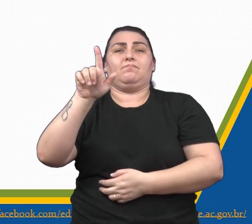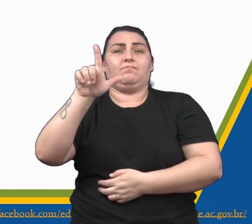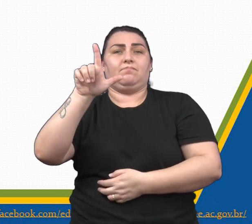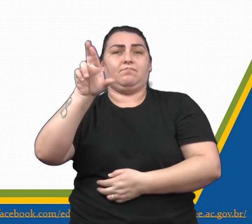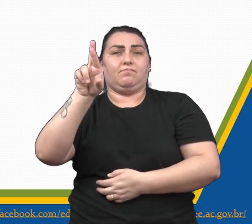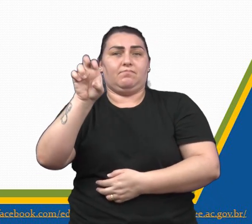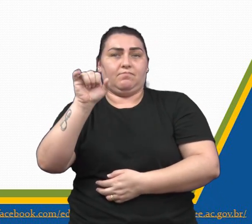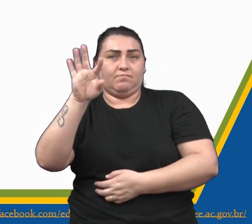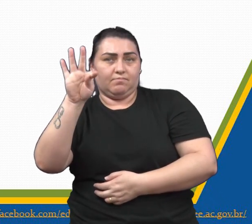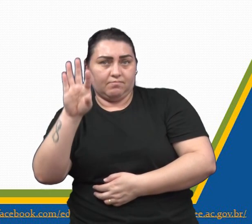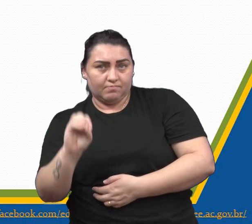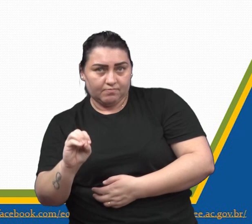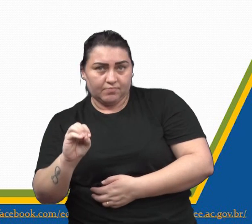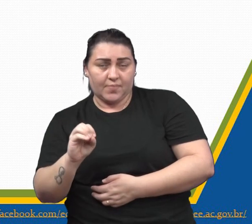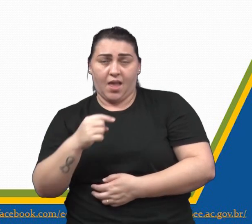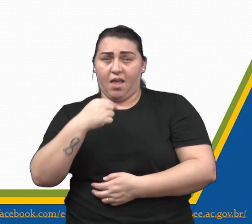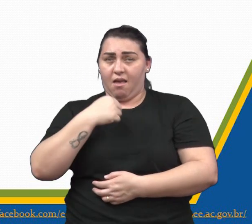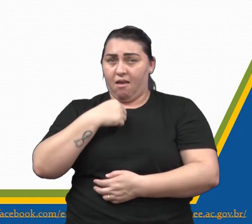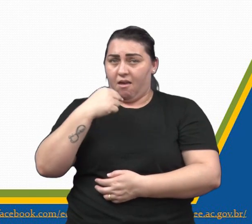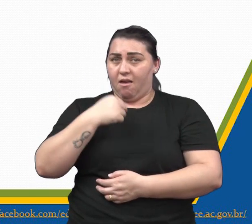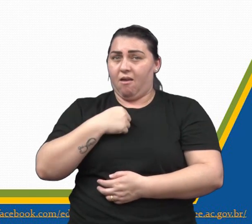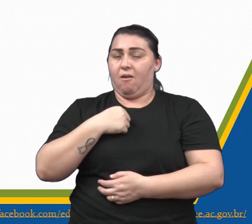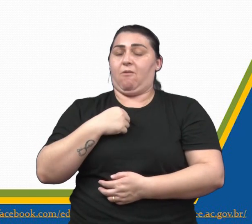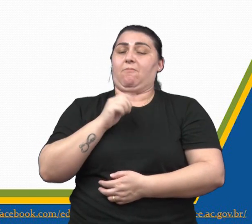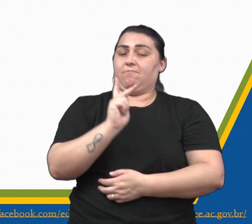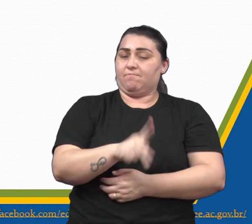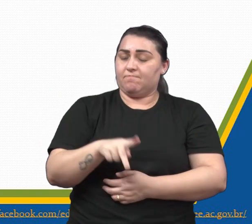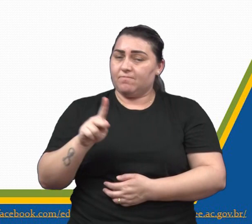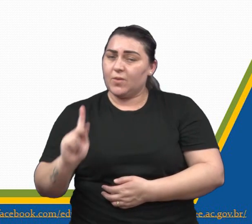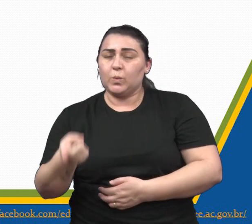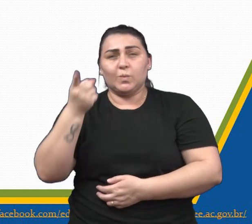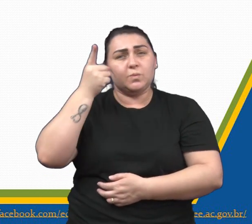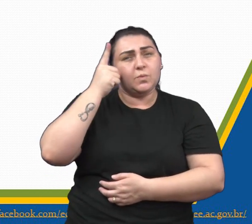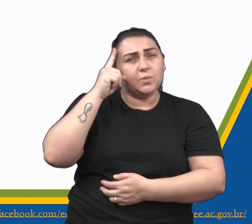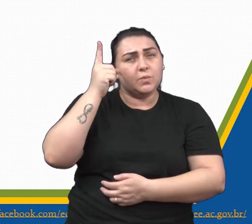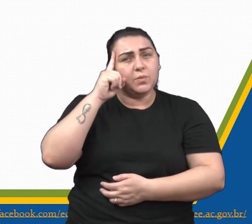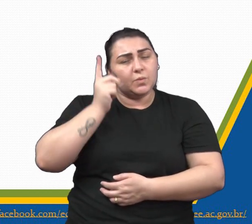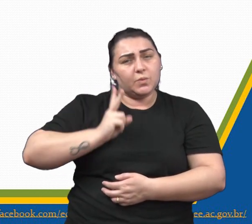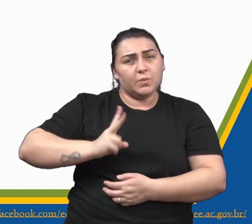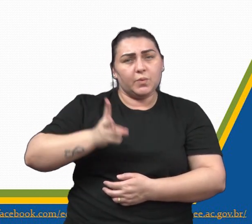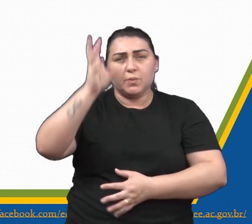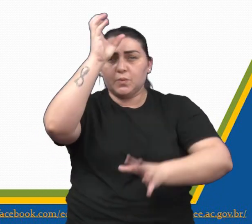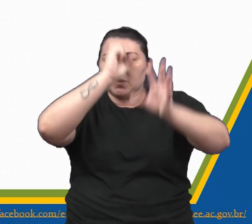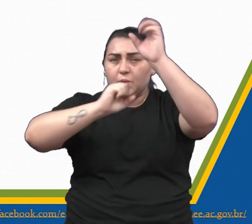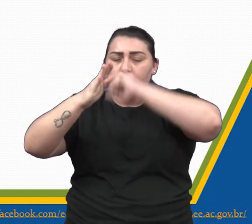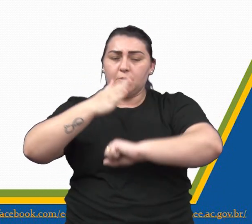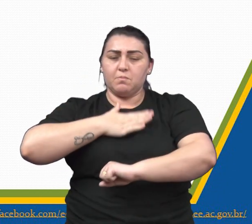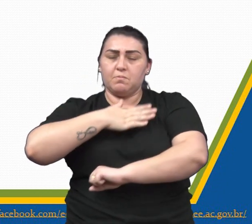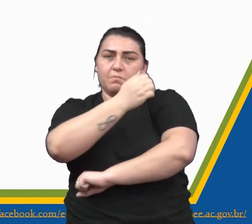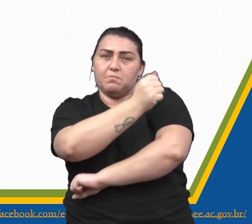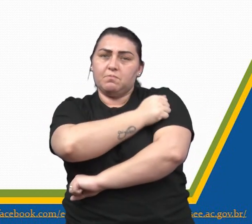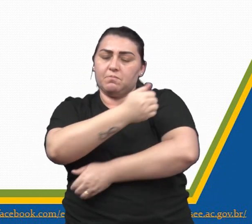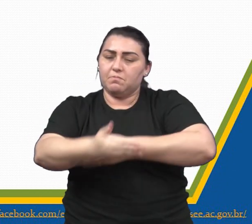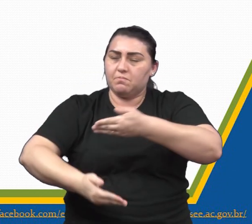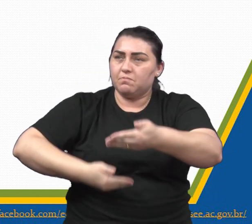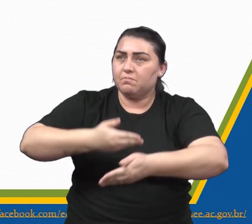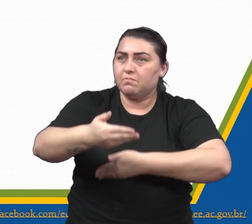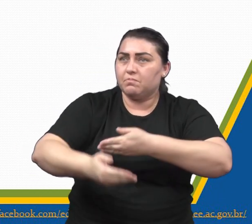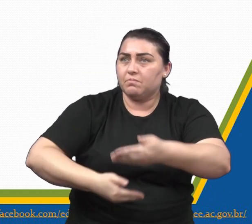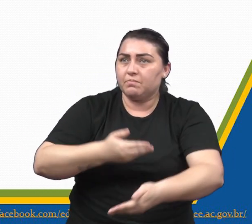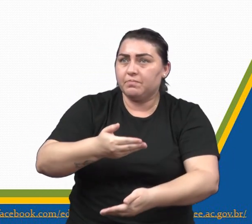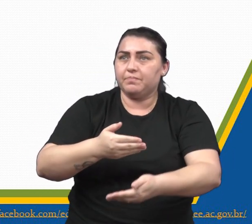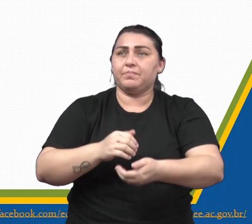Azevedo? Eu me torno professor a cada dia e continuo aprendendo com meu aluno, Greyton